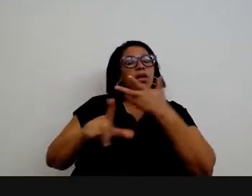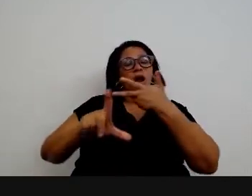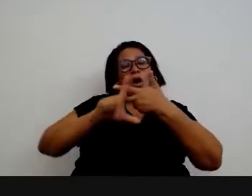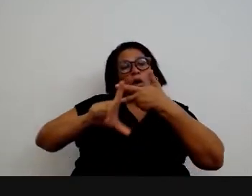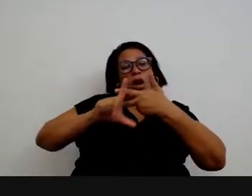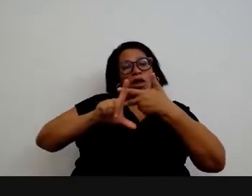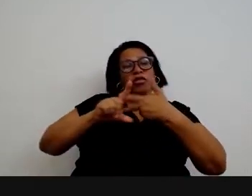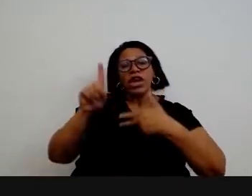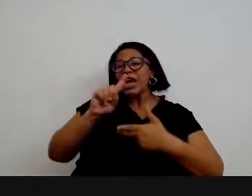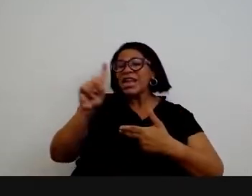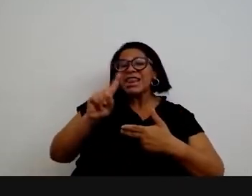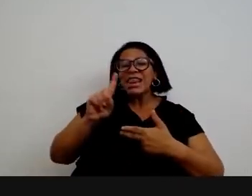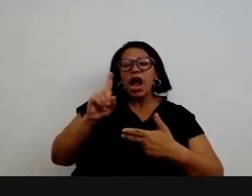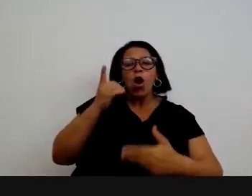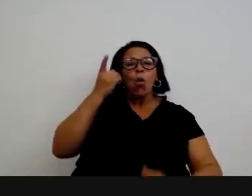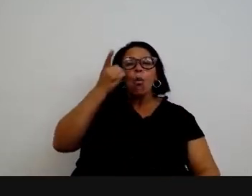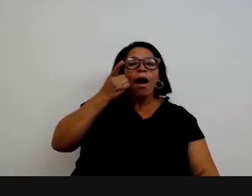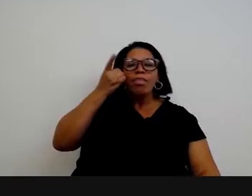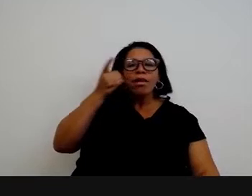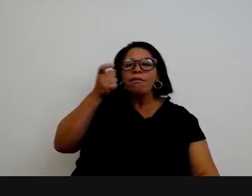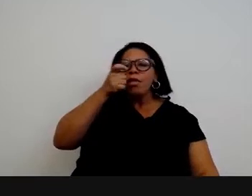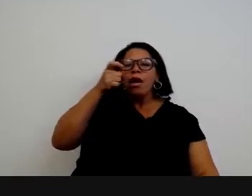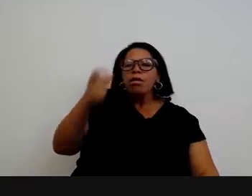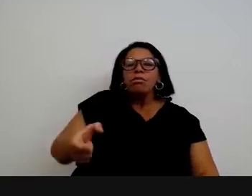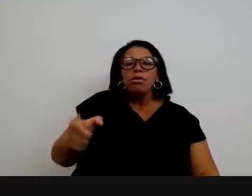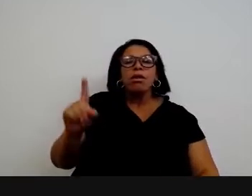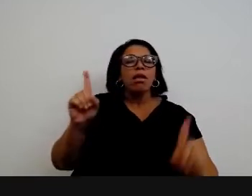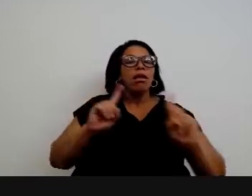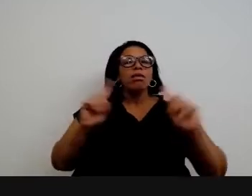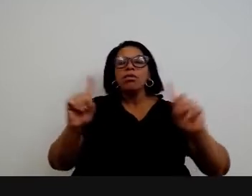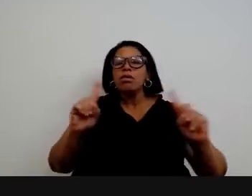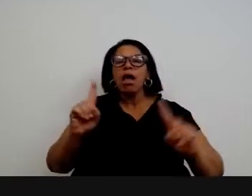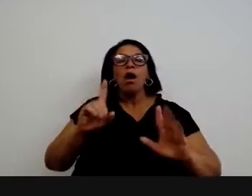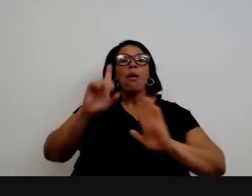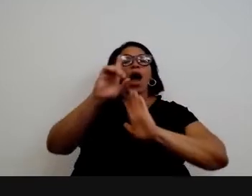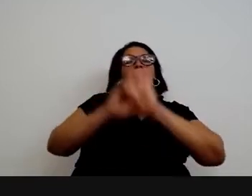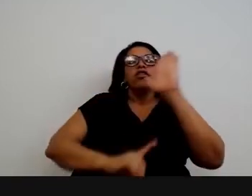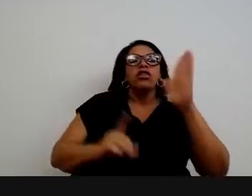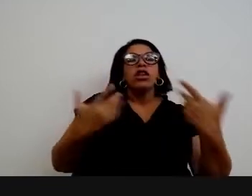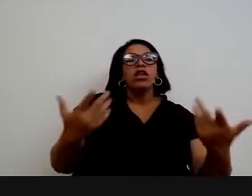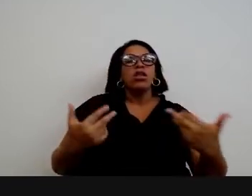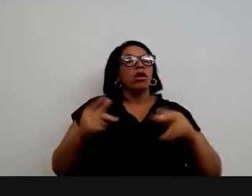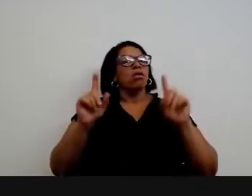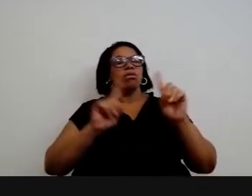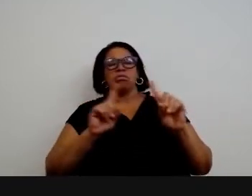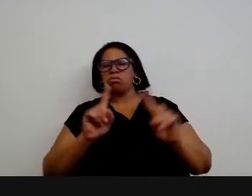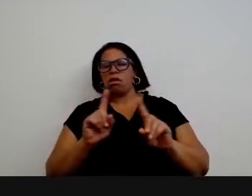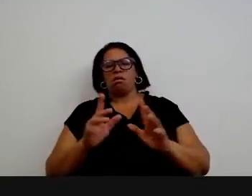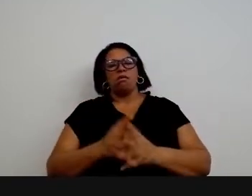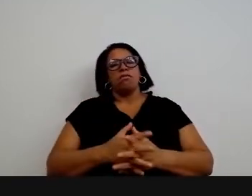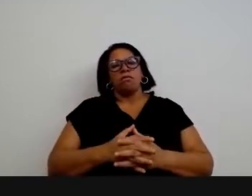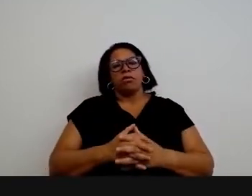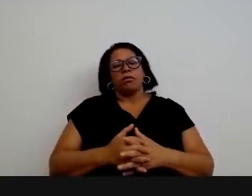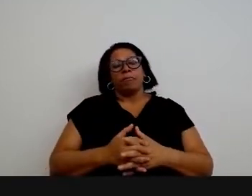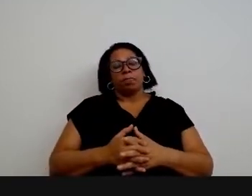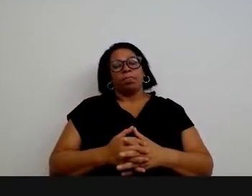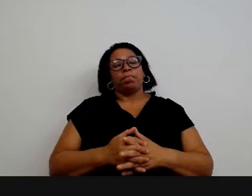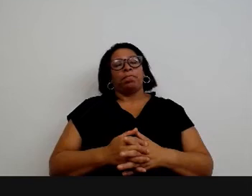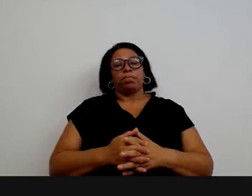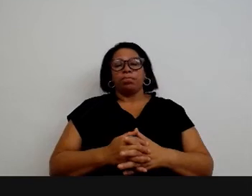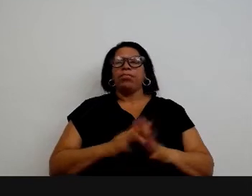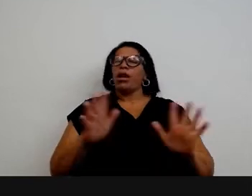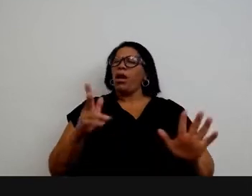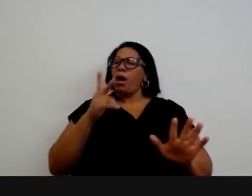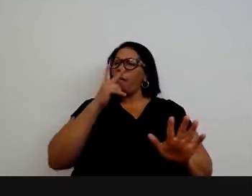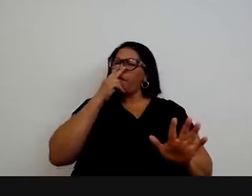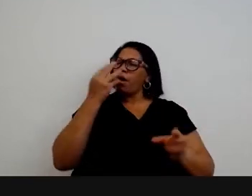não necessariamente das agendas daqueles que ocupam as mesas diretoras e coisas dessa natureza. Bom, Humberto,